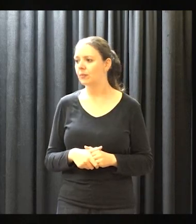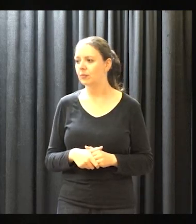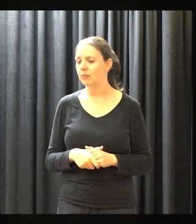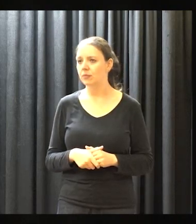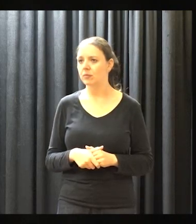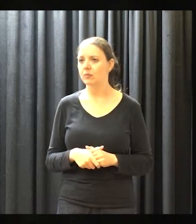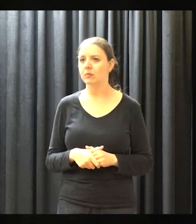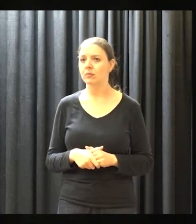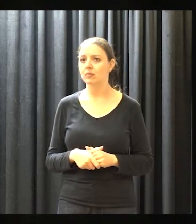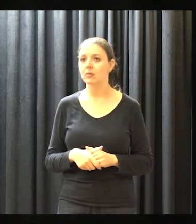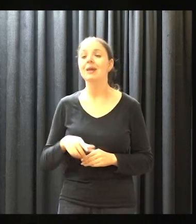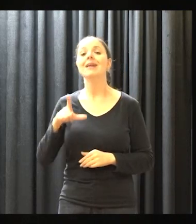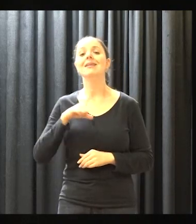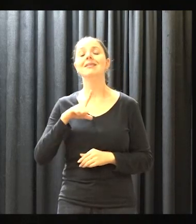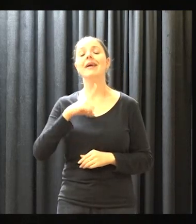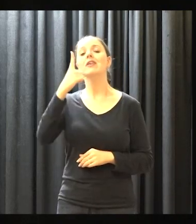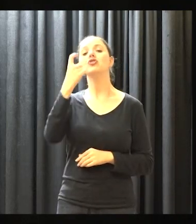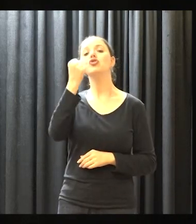Oi.